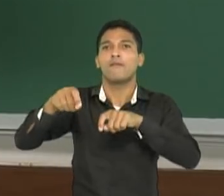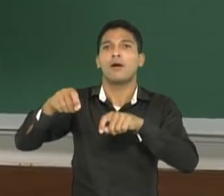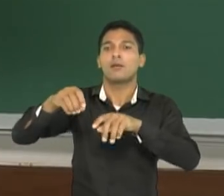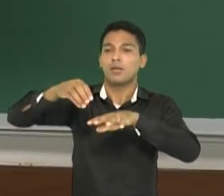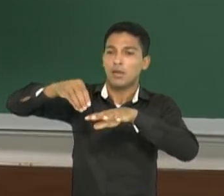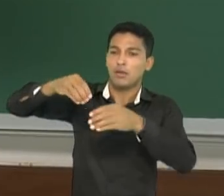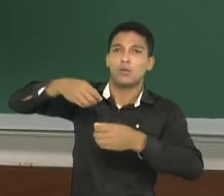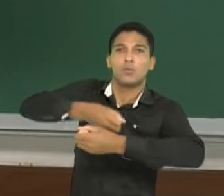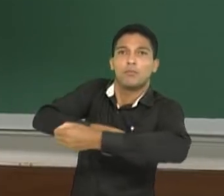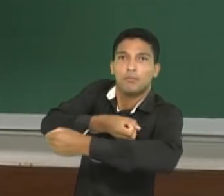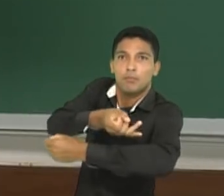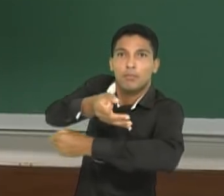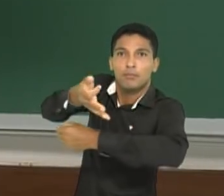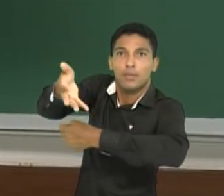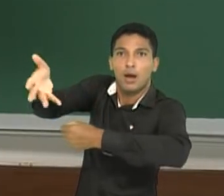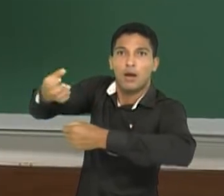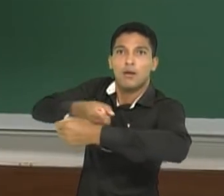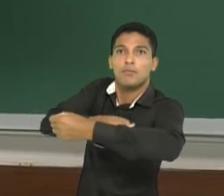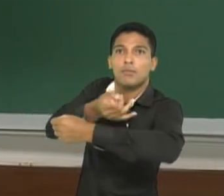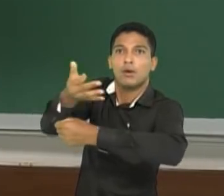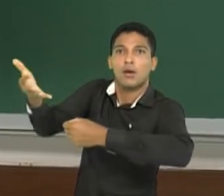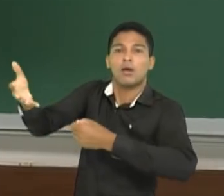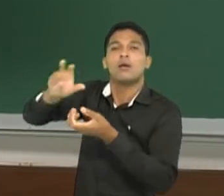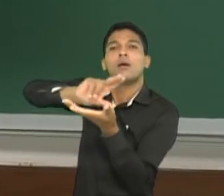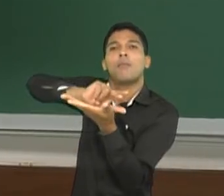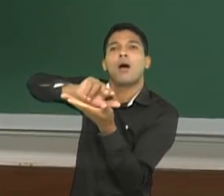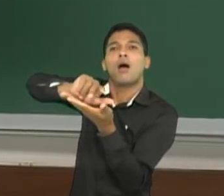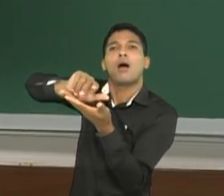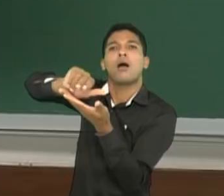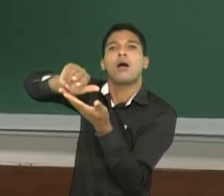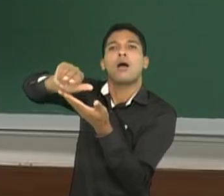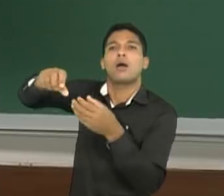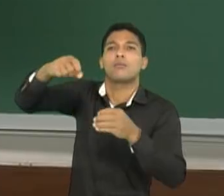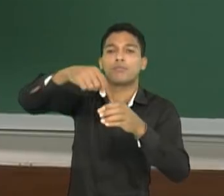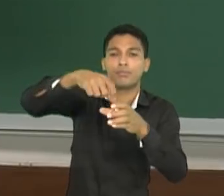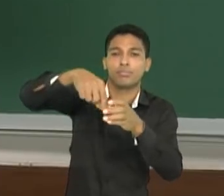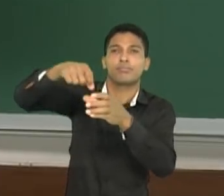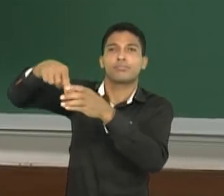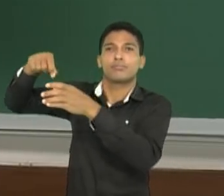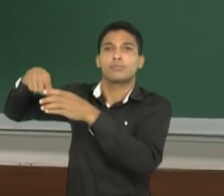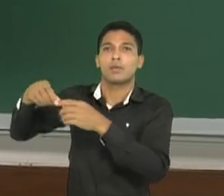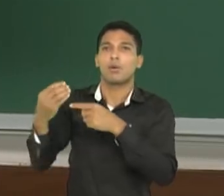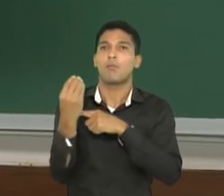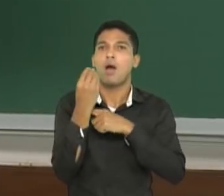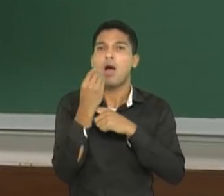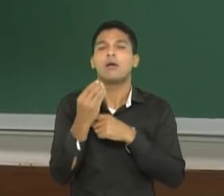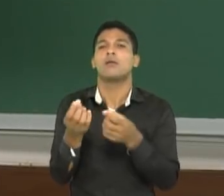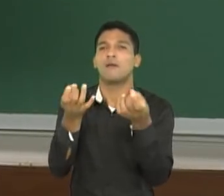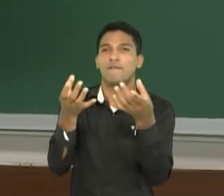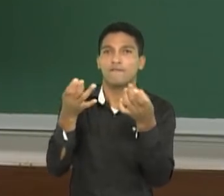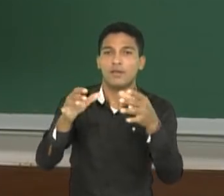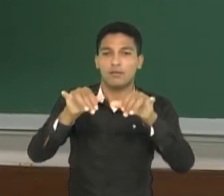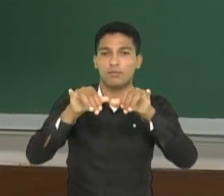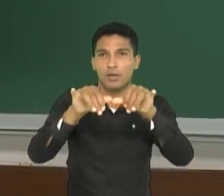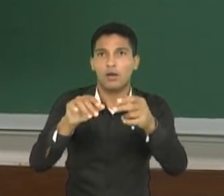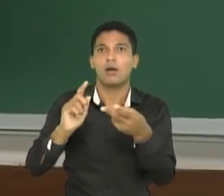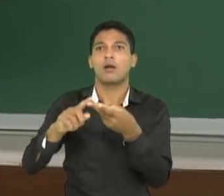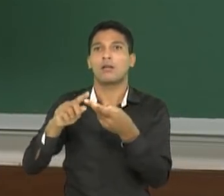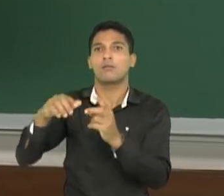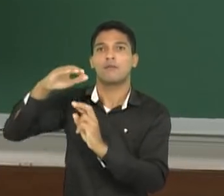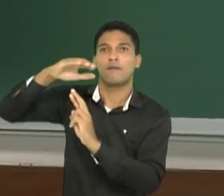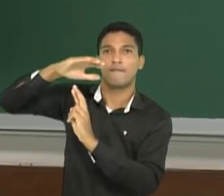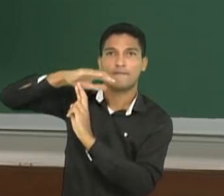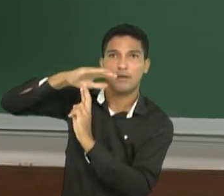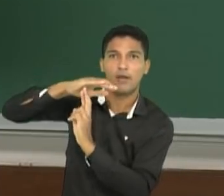lá diferentes tipos, né, de itens agrícolas que vão ser vendidos no mercado, na feira, enfim, que vão ser para o consumo da população,